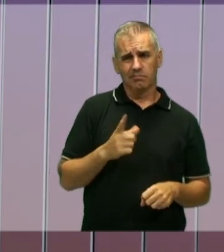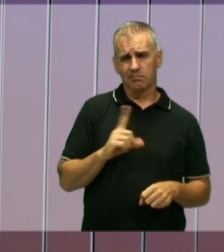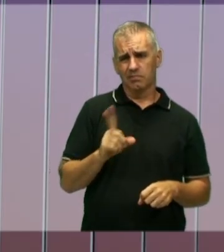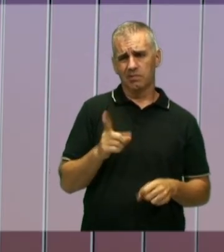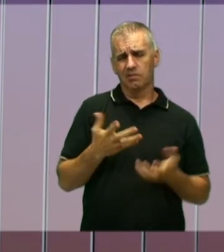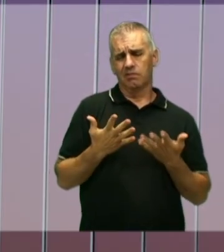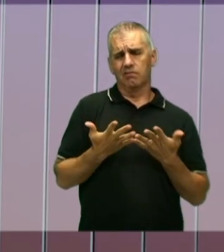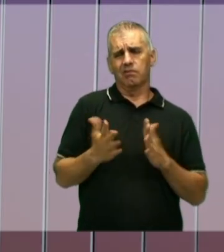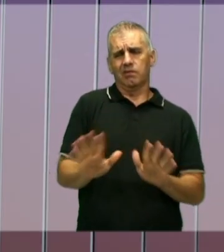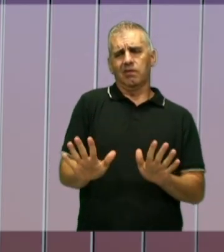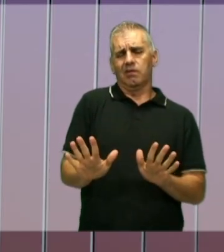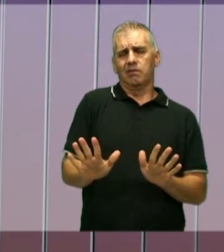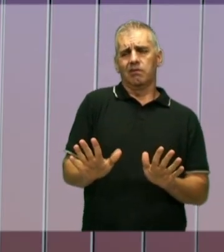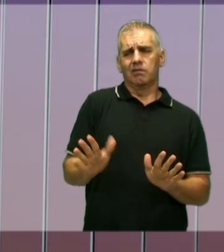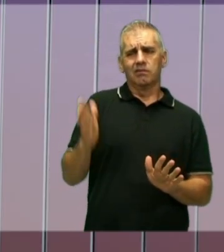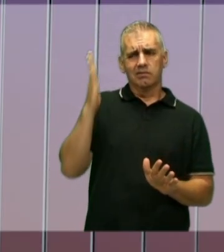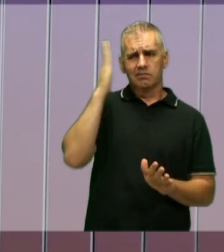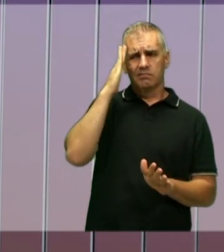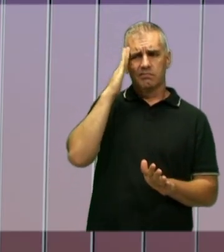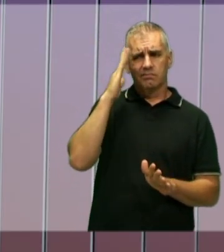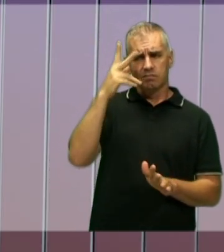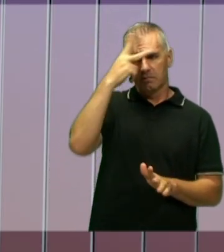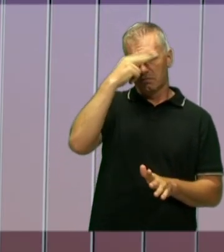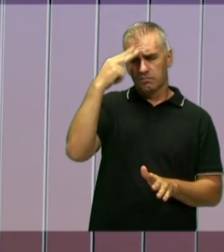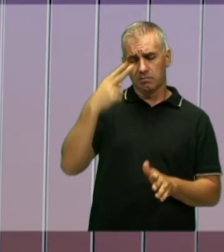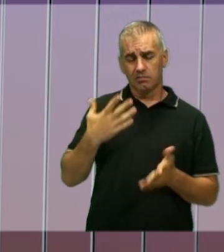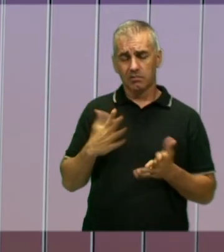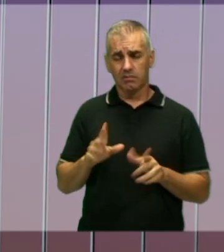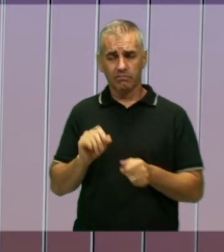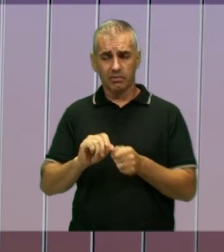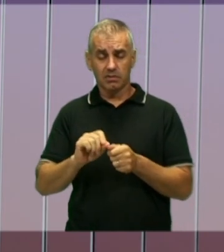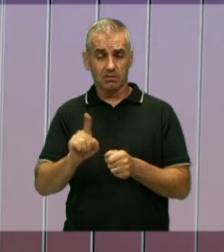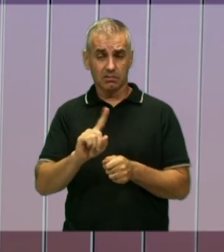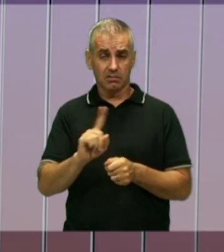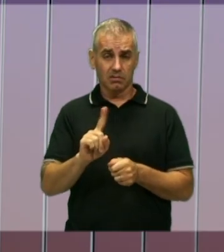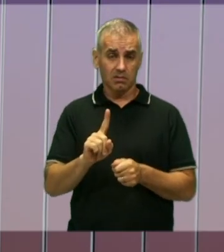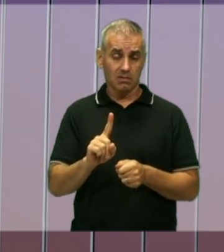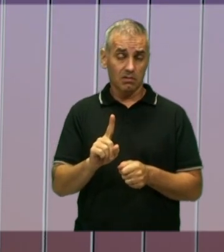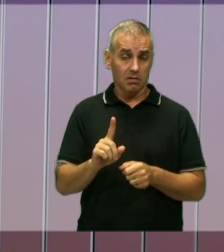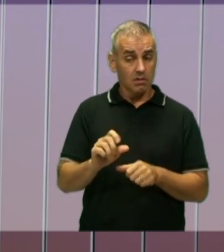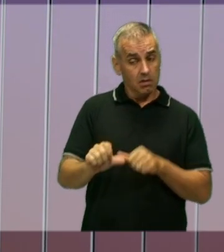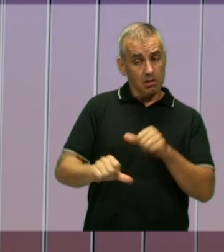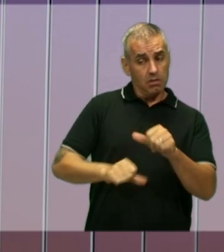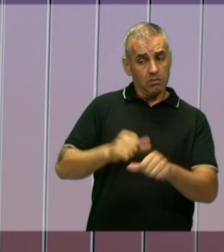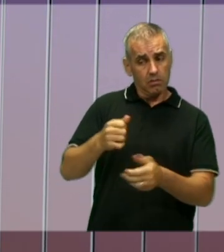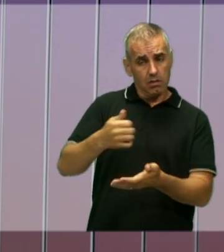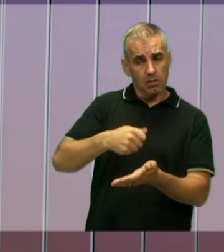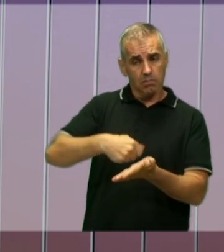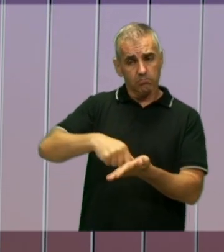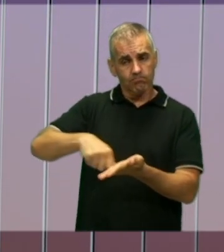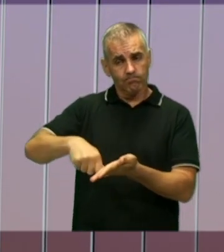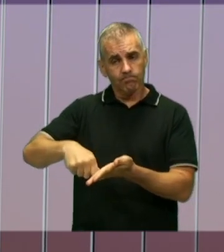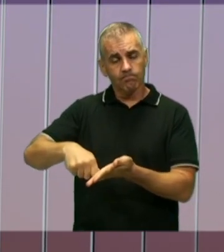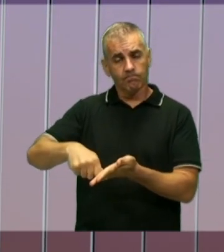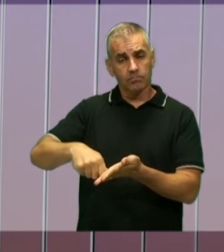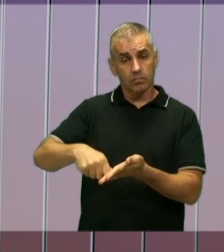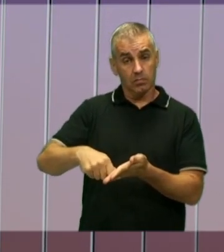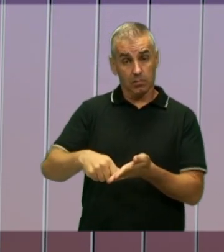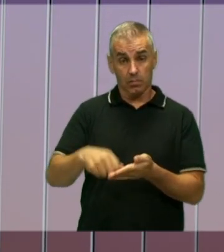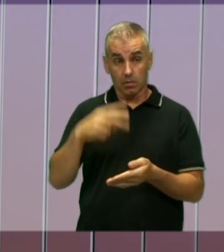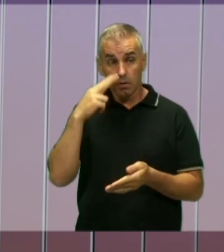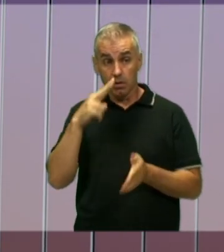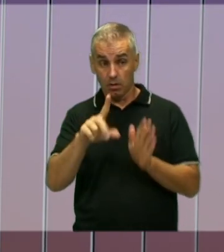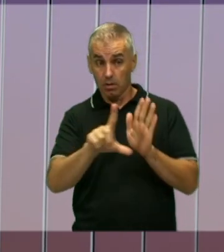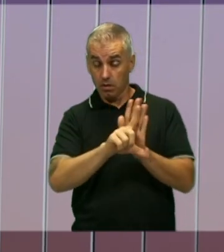quero decidir o que o prefeito vai fazer ou não. Não, muito pelo contrário. A autonomia, a caneta é dele. Eu só estou dizendo aqui que, olha, eu